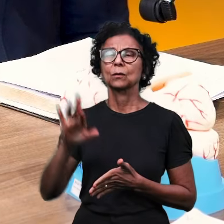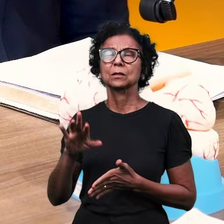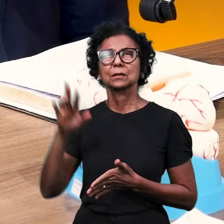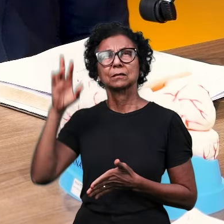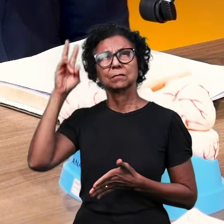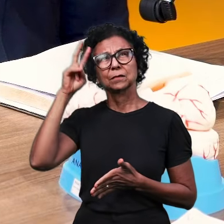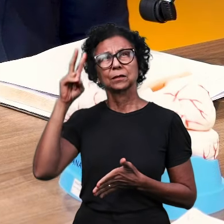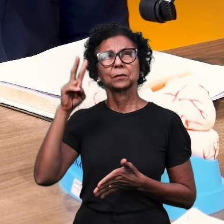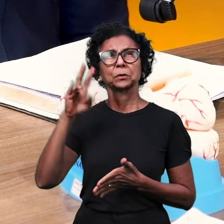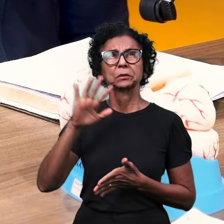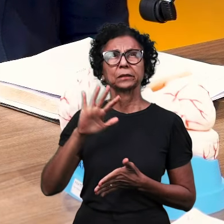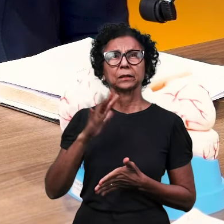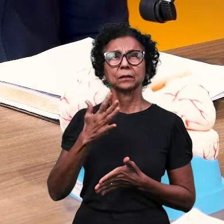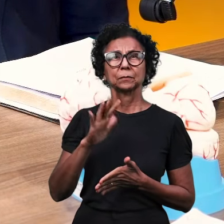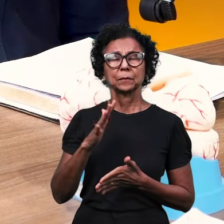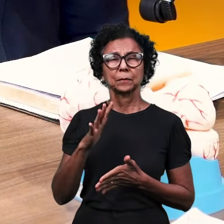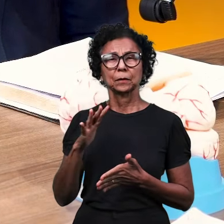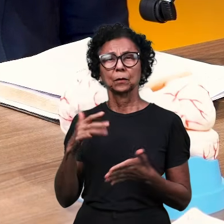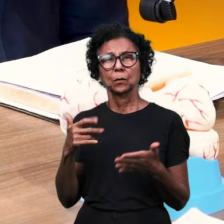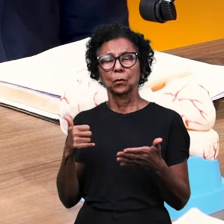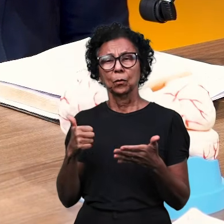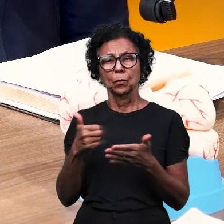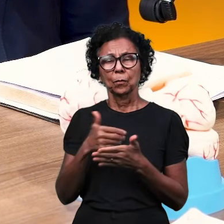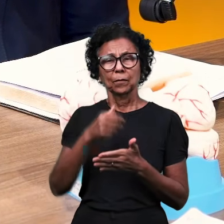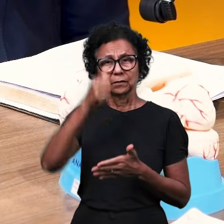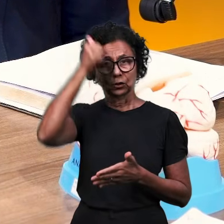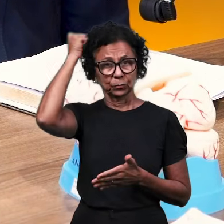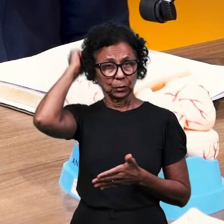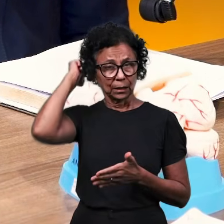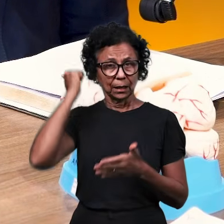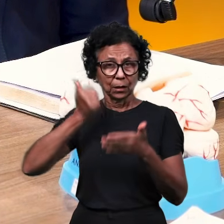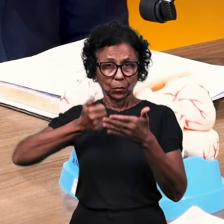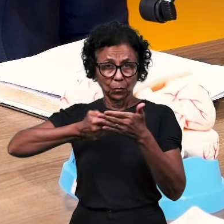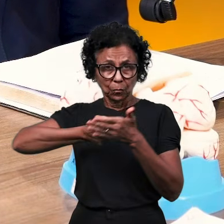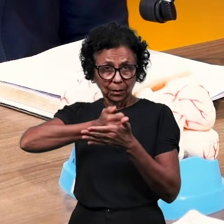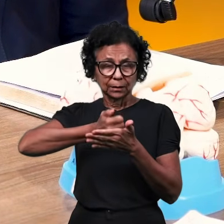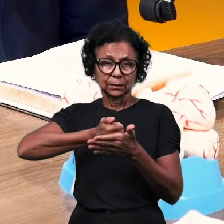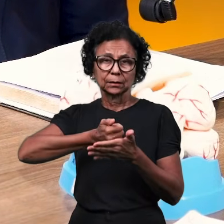que próximo ali de fazerem a prova, né, o vestibular,